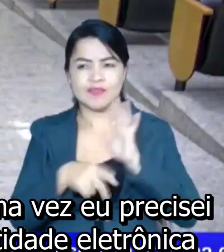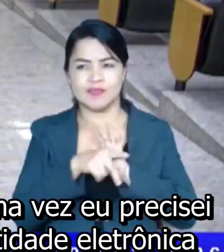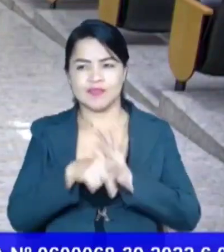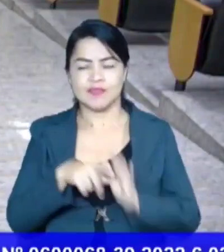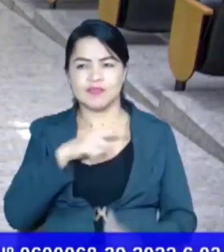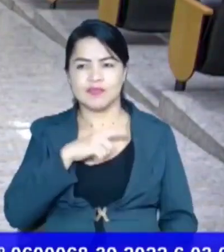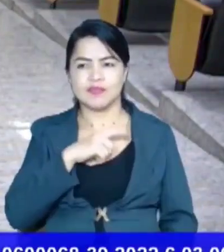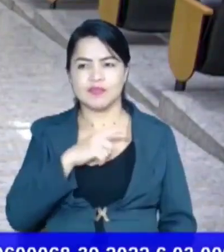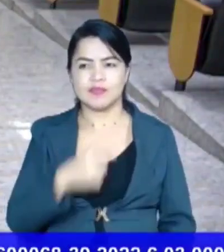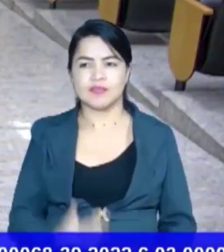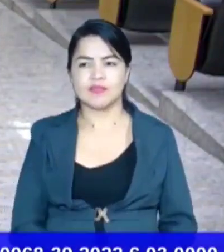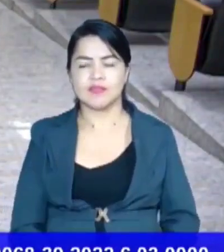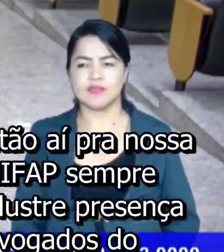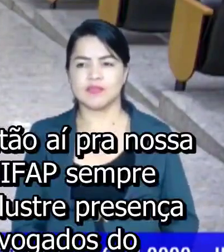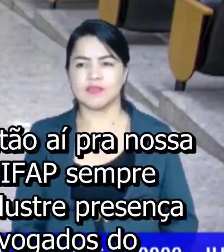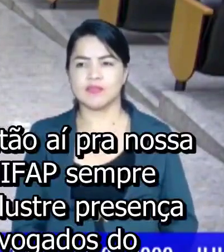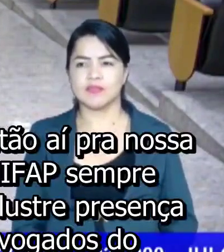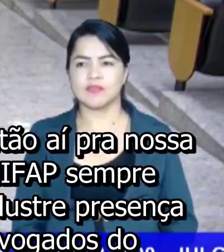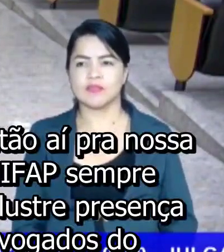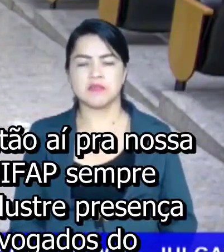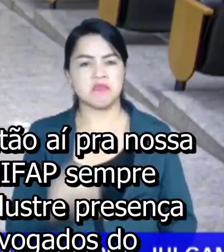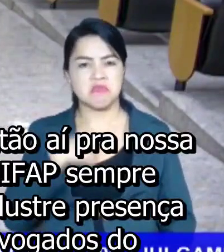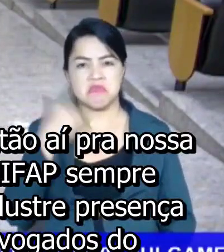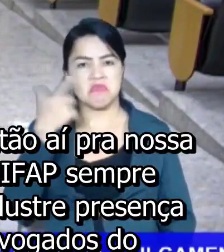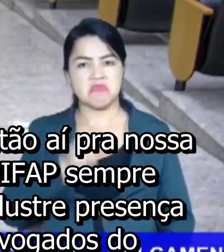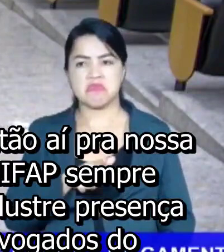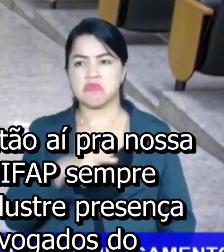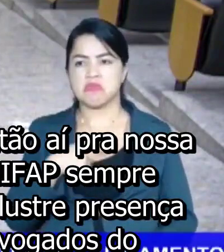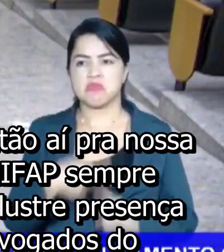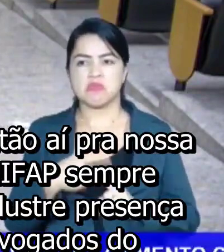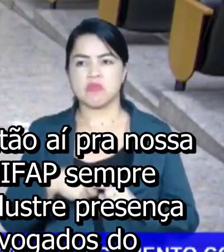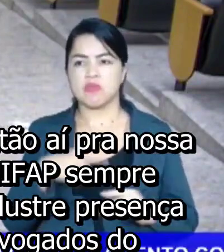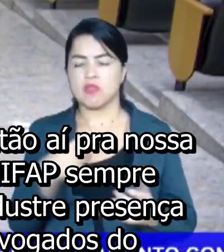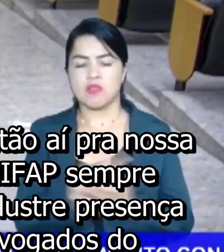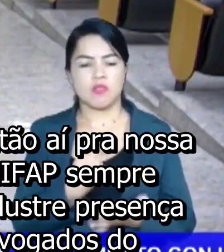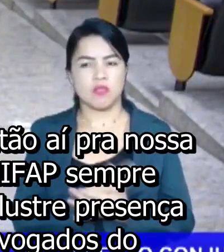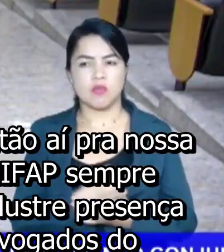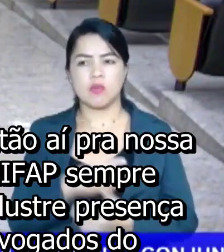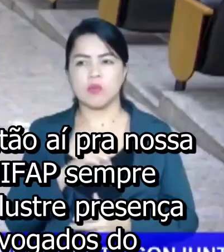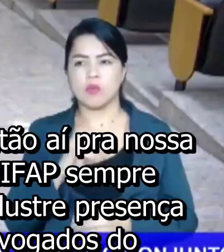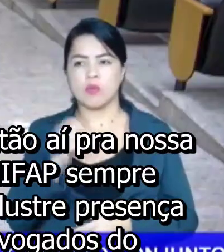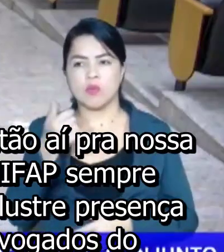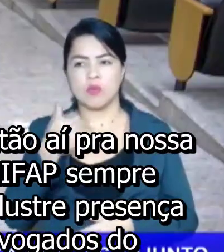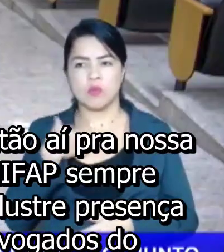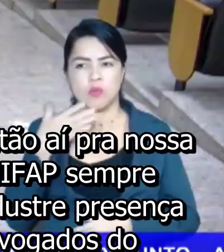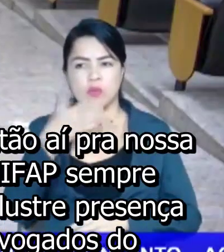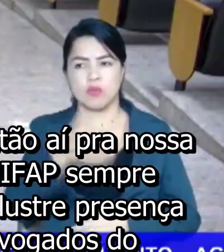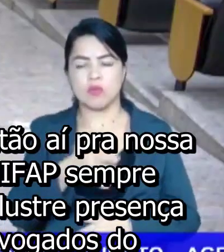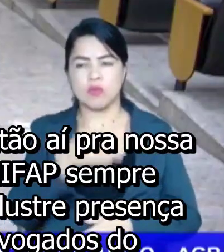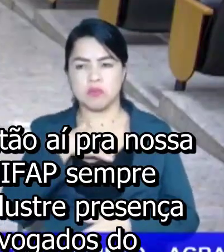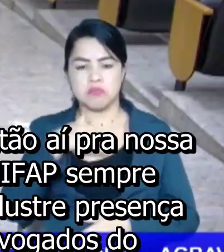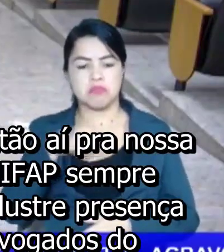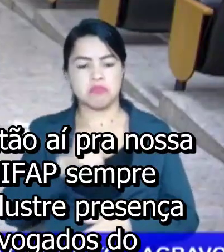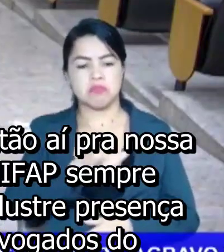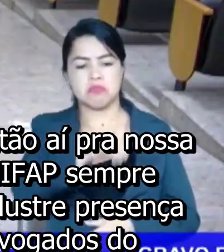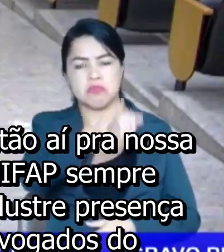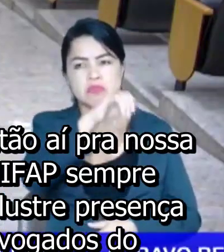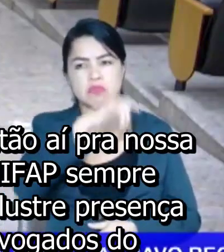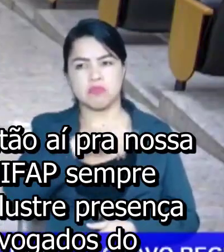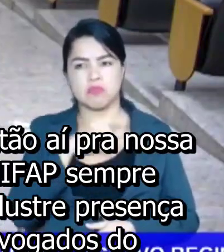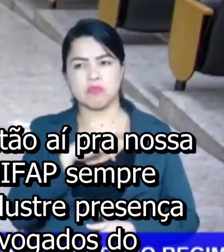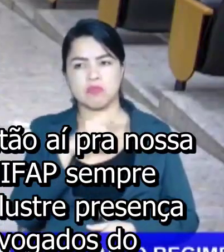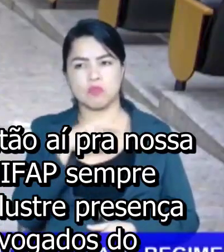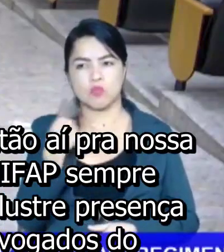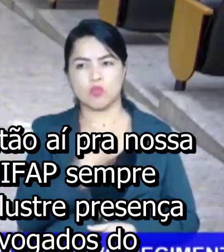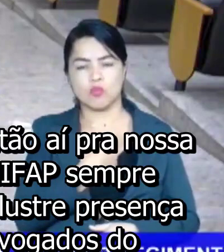identidade eletrônica, e não consegui, porque deu falha quase no embarco. Então, aí para